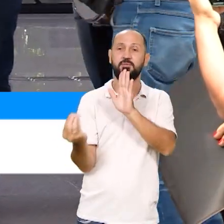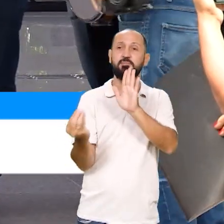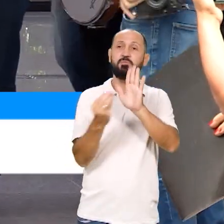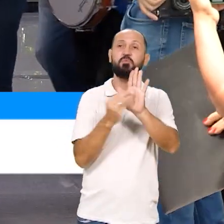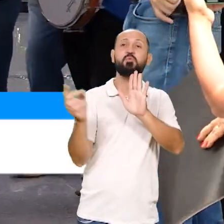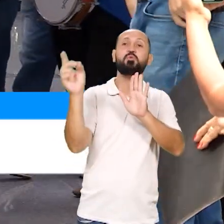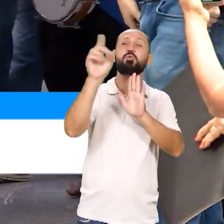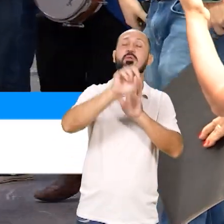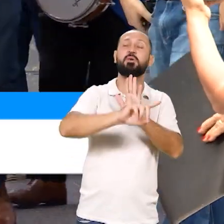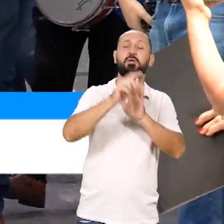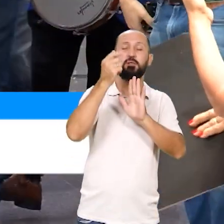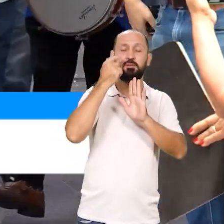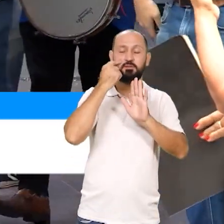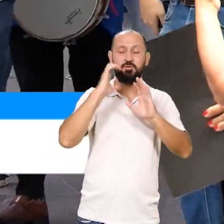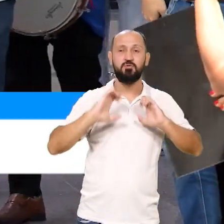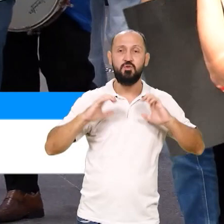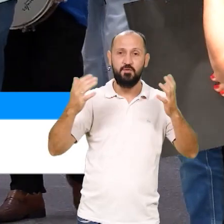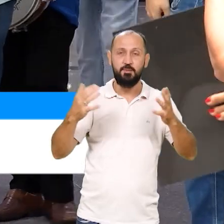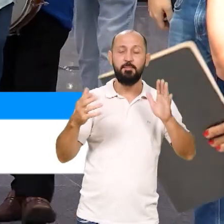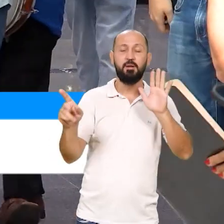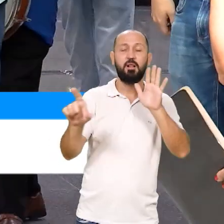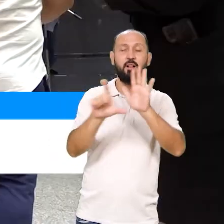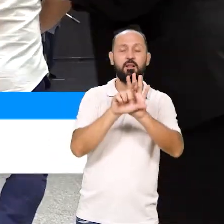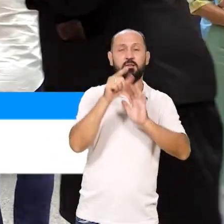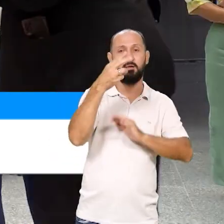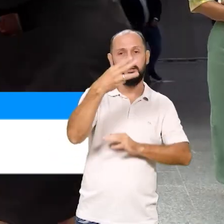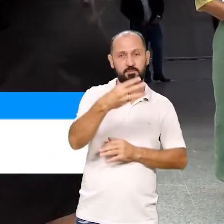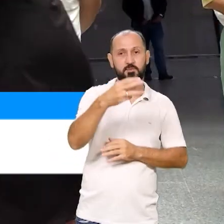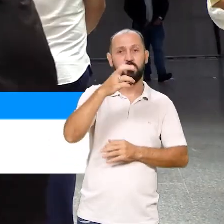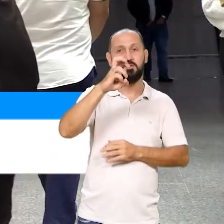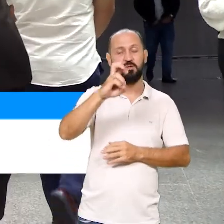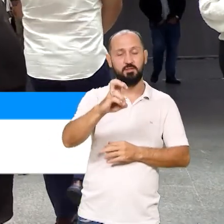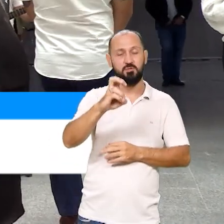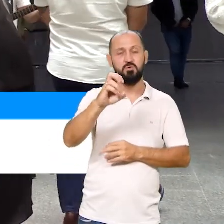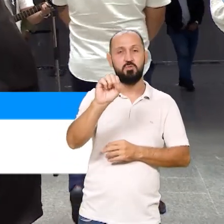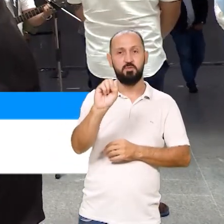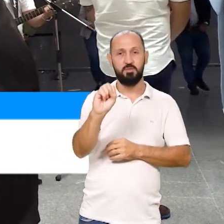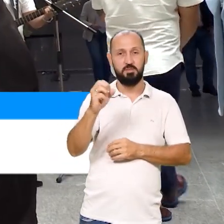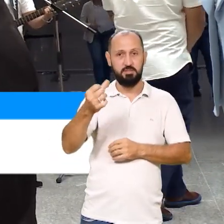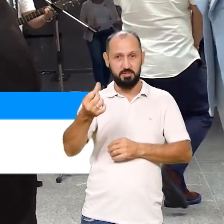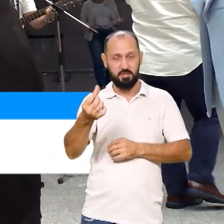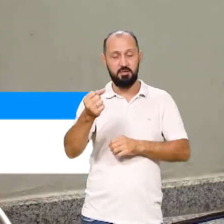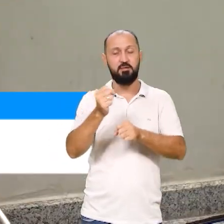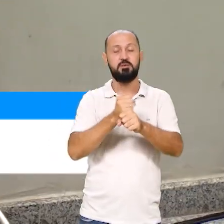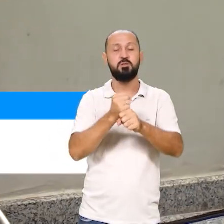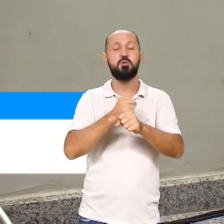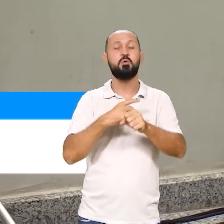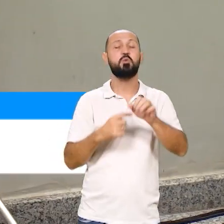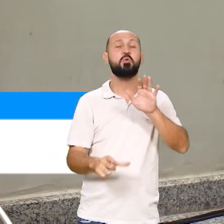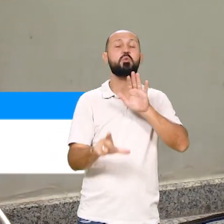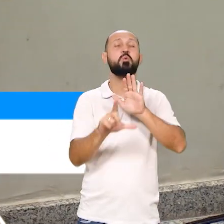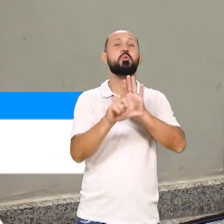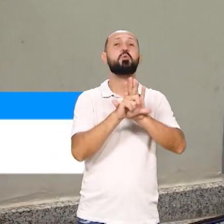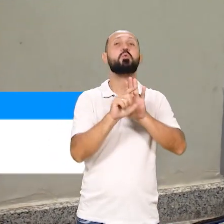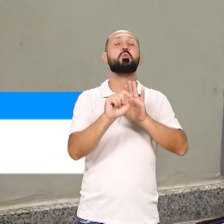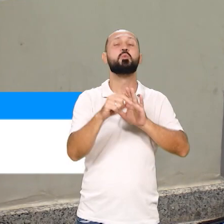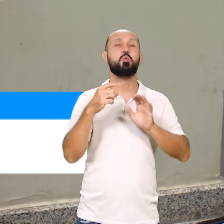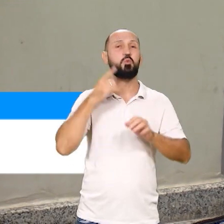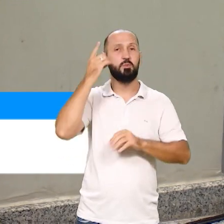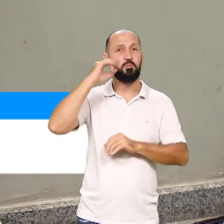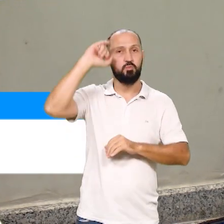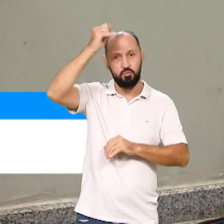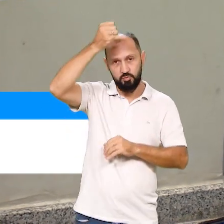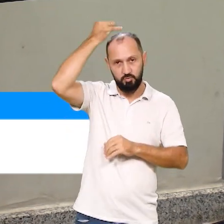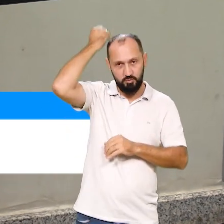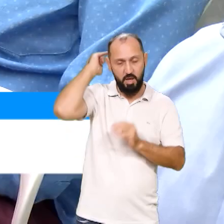que foi incluída no calendário oficial de eventos do Estado por meio da Lei 3.586 de 2008, do deputado